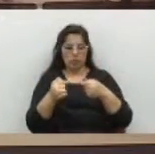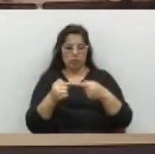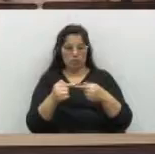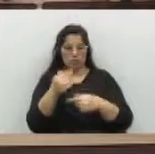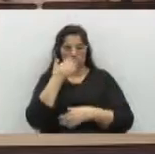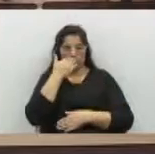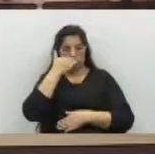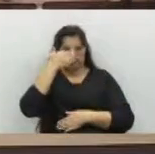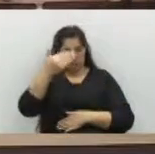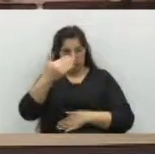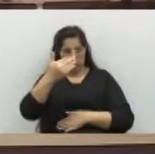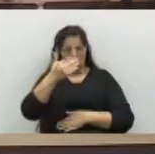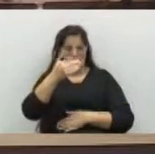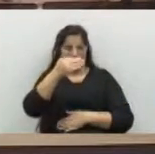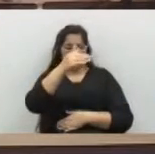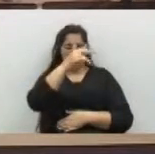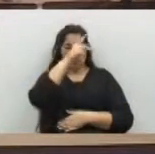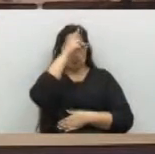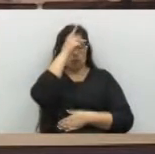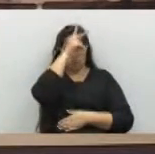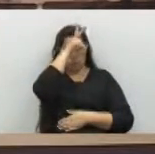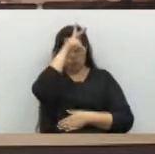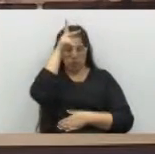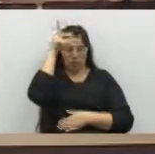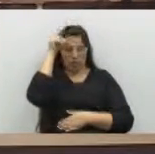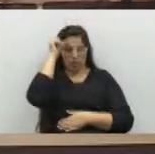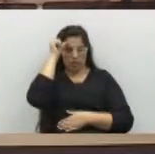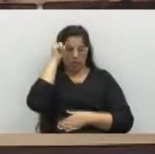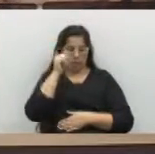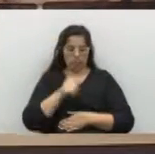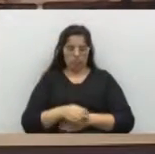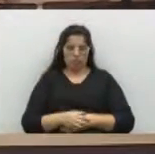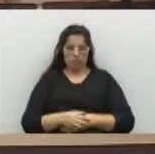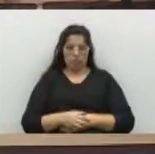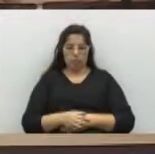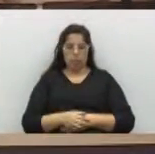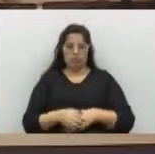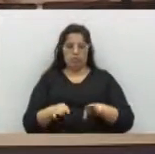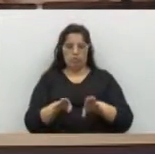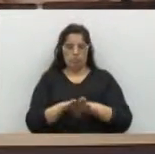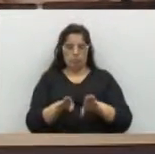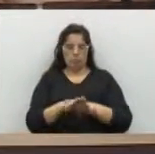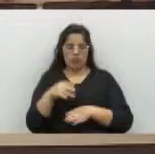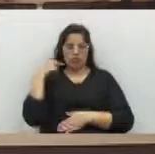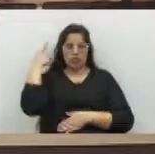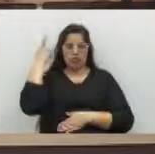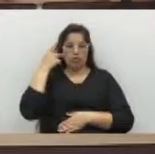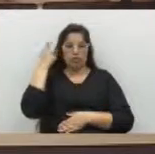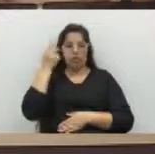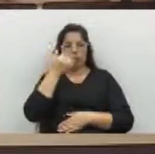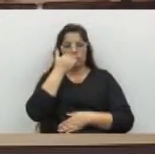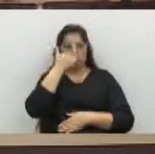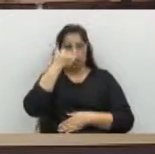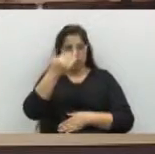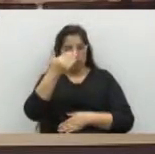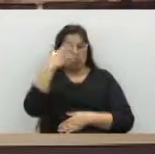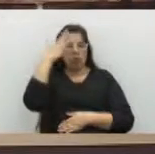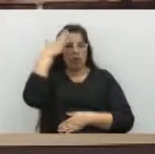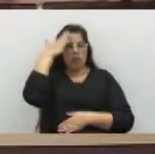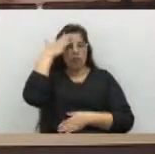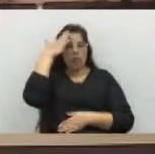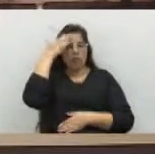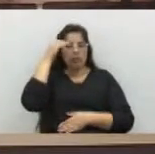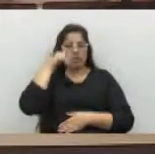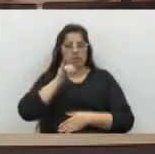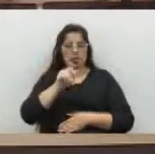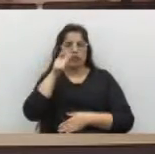sentido que informe esse poder legislativo, especialmente esse vereador o que segue. Requeiro saber se há algum